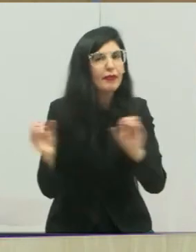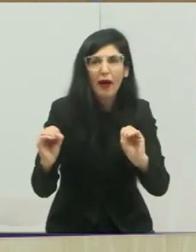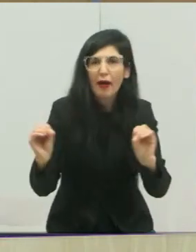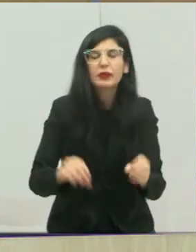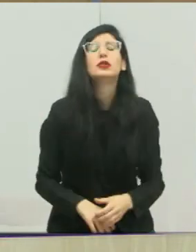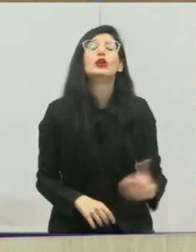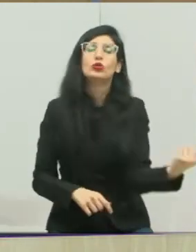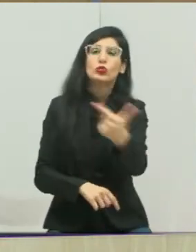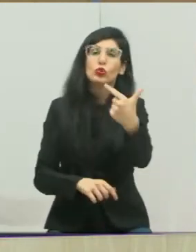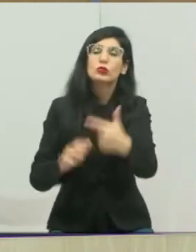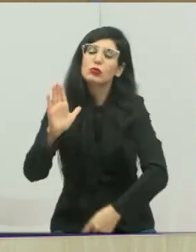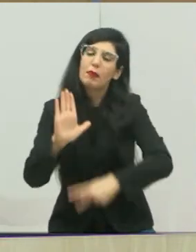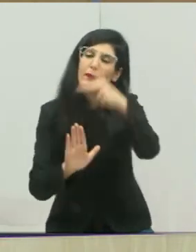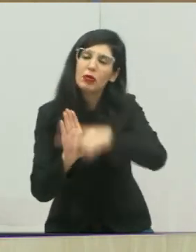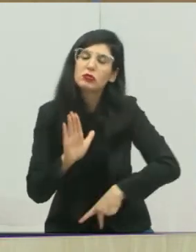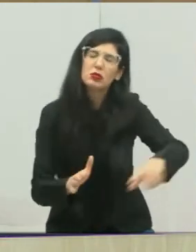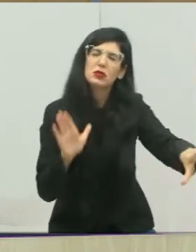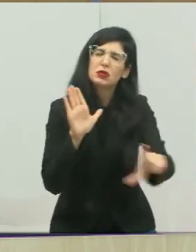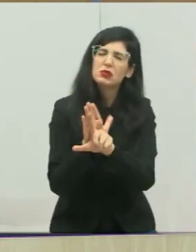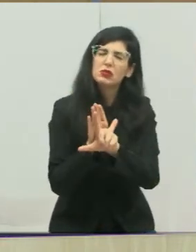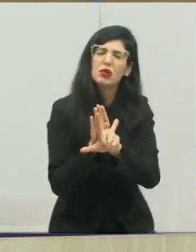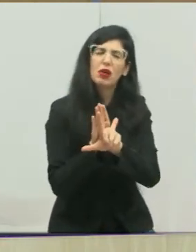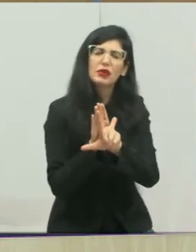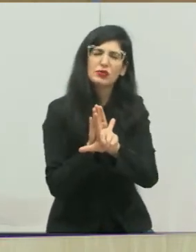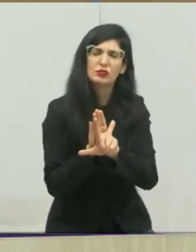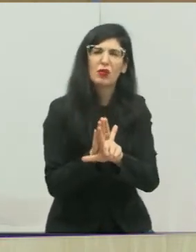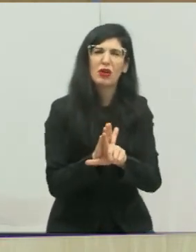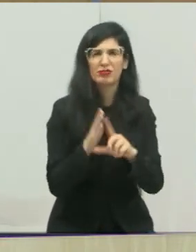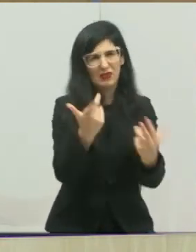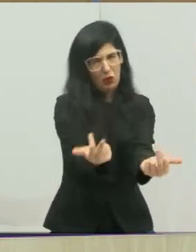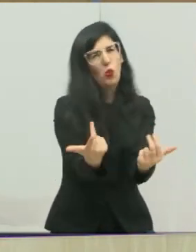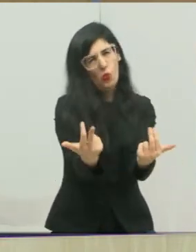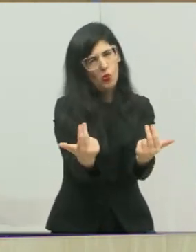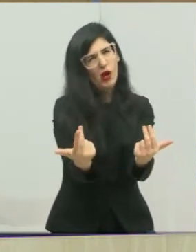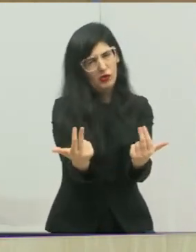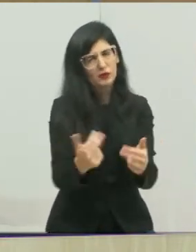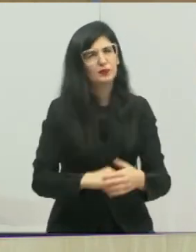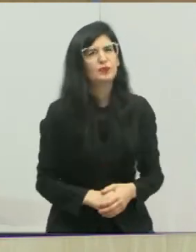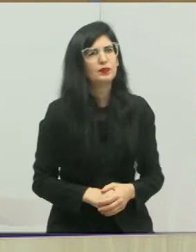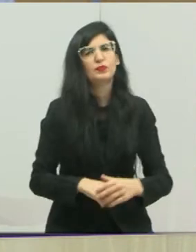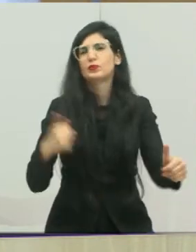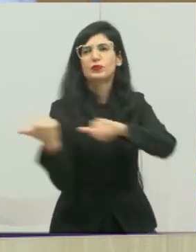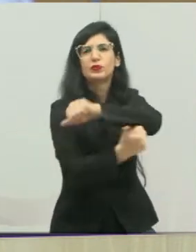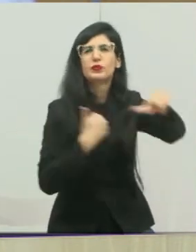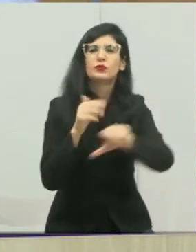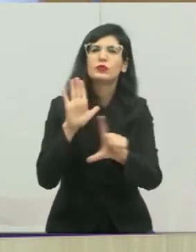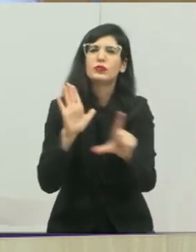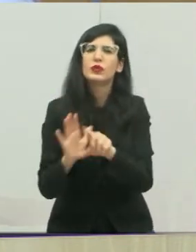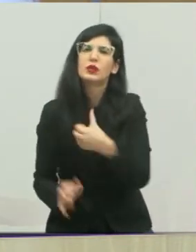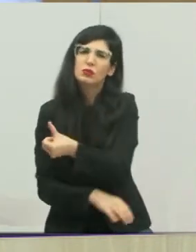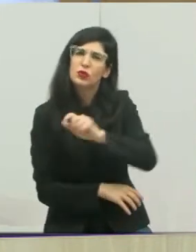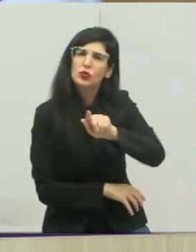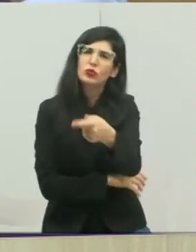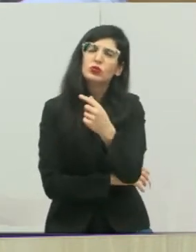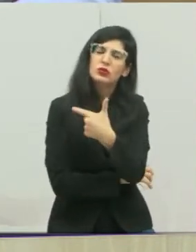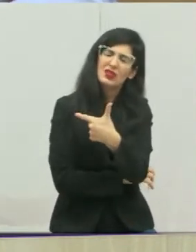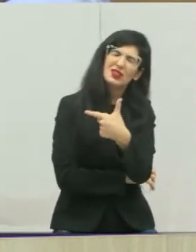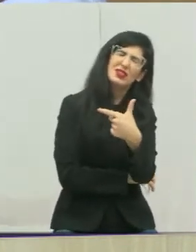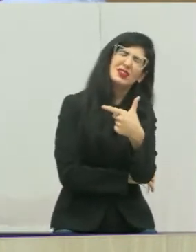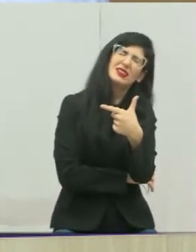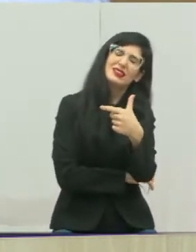lei voltados à solução e prevenção de situações similares, um alterando a lei número 6.270 de